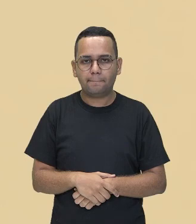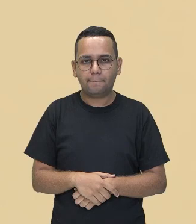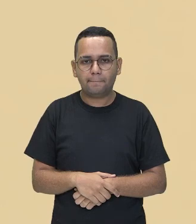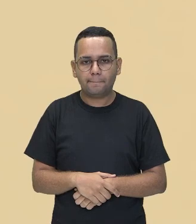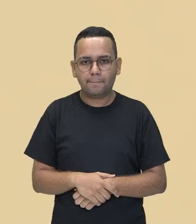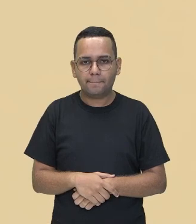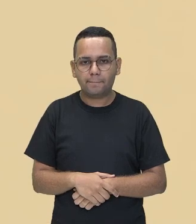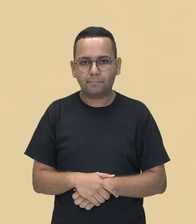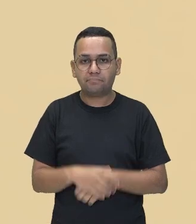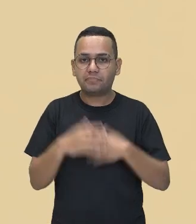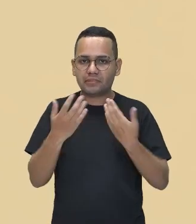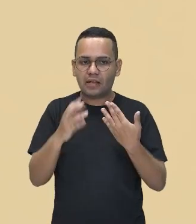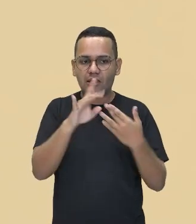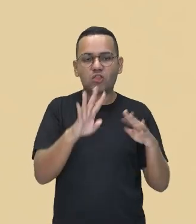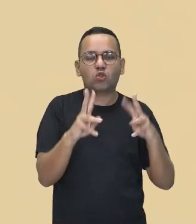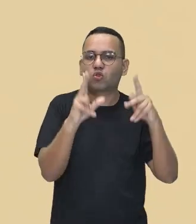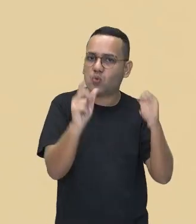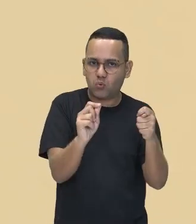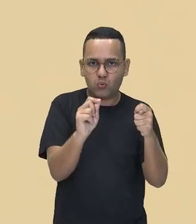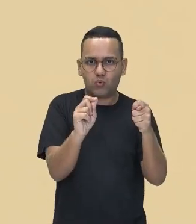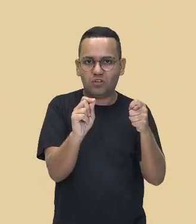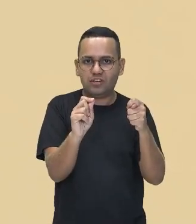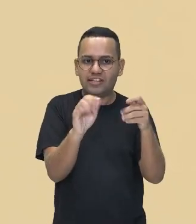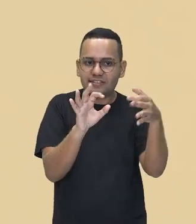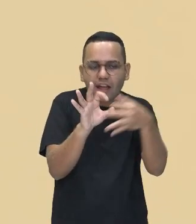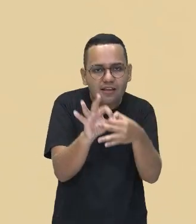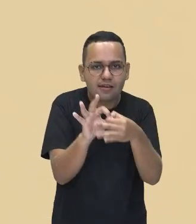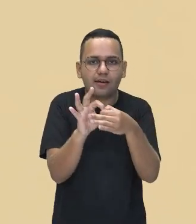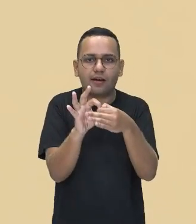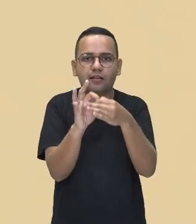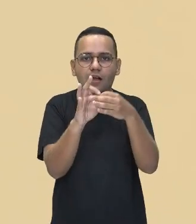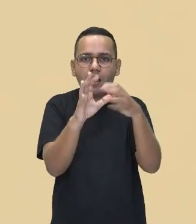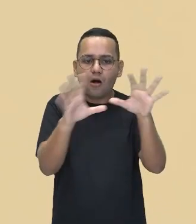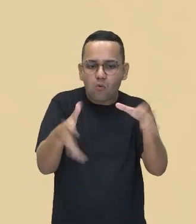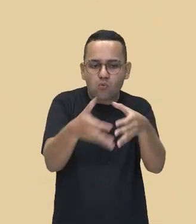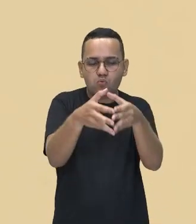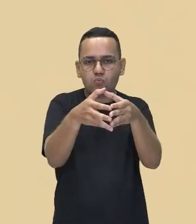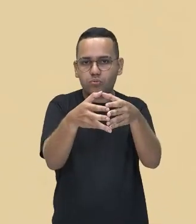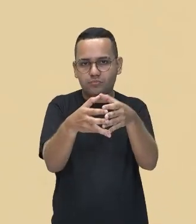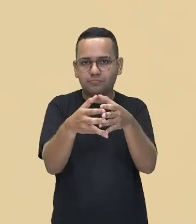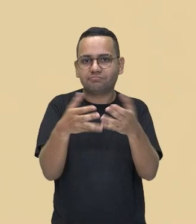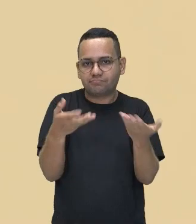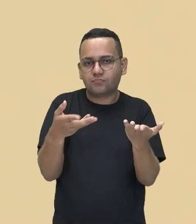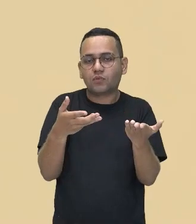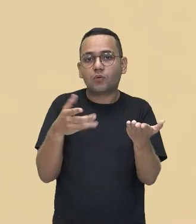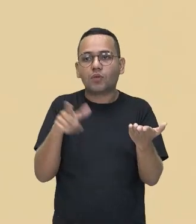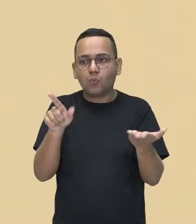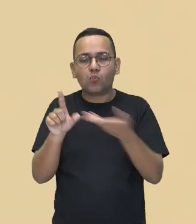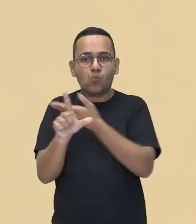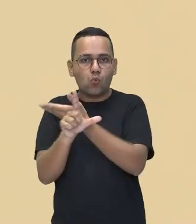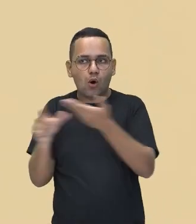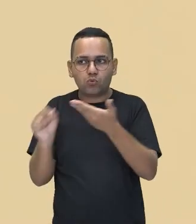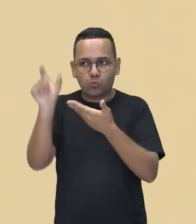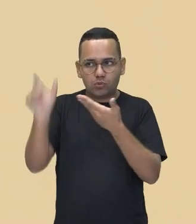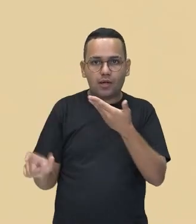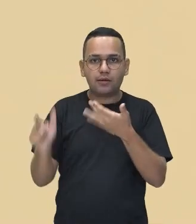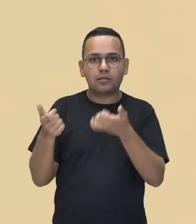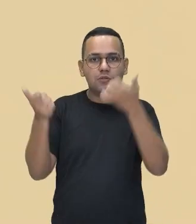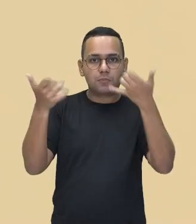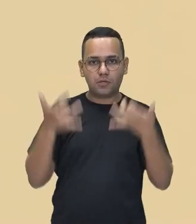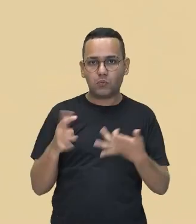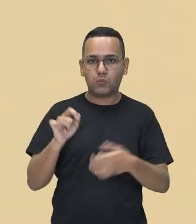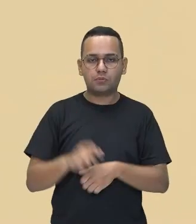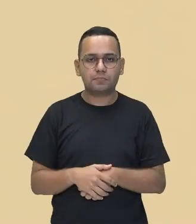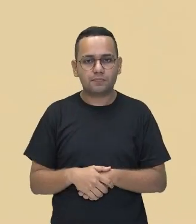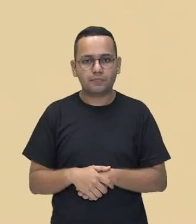Do todo, do pertencer. É exatamente isso, então, que o Bauman ele vai exatamente falar para a gente, né? Ou seja, eu tenho